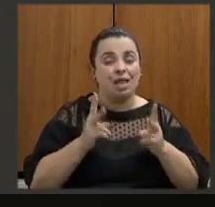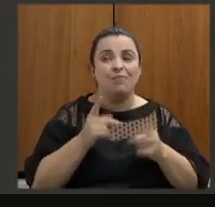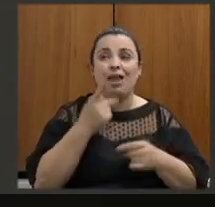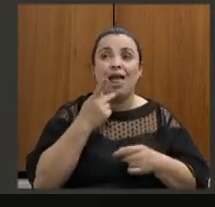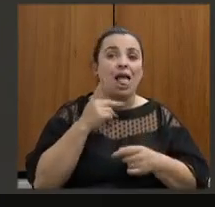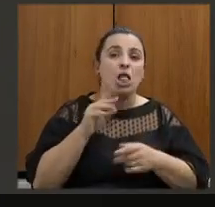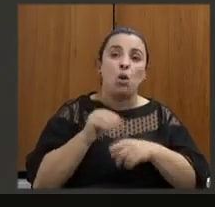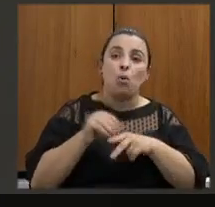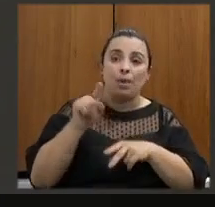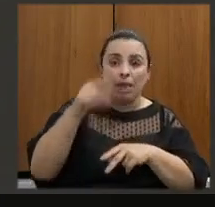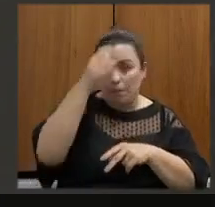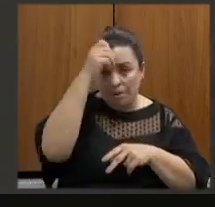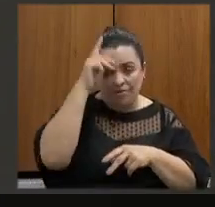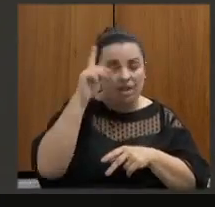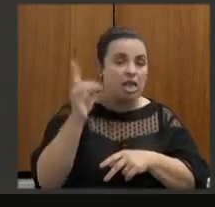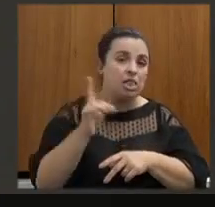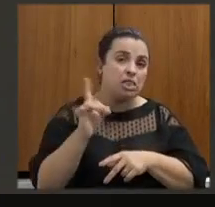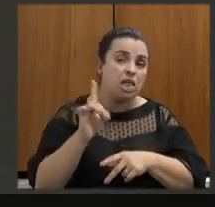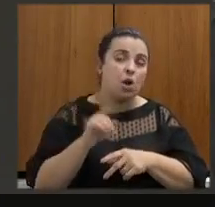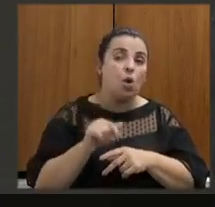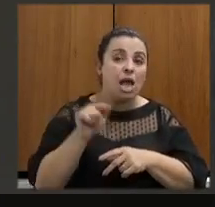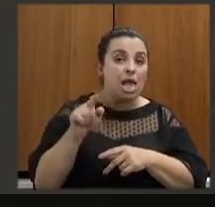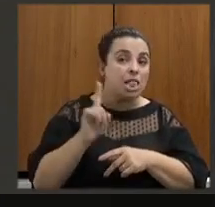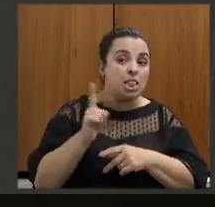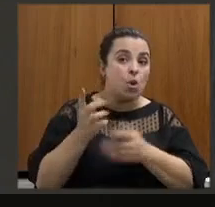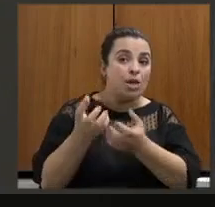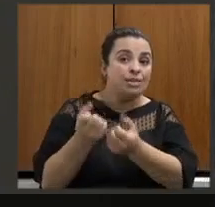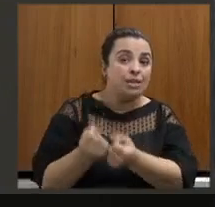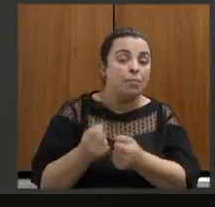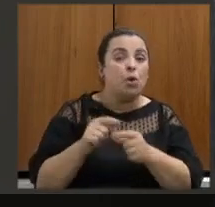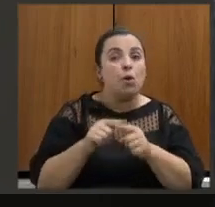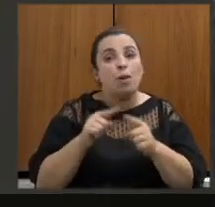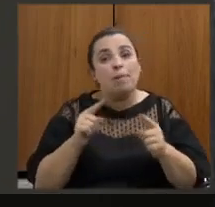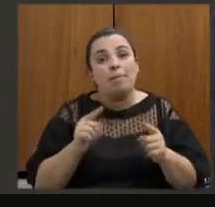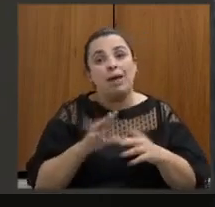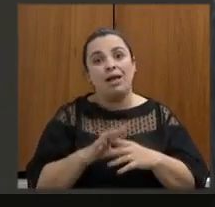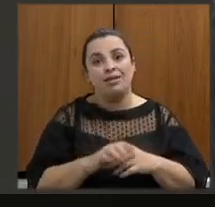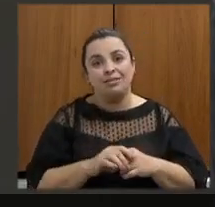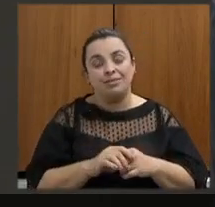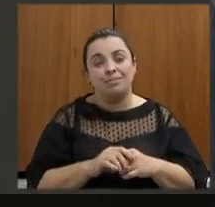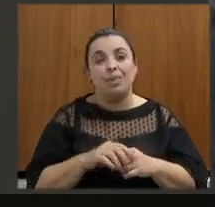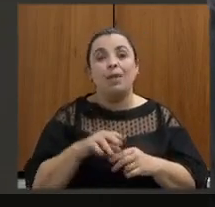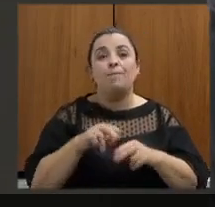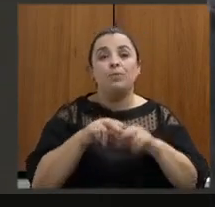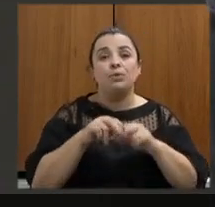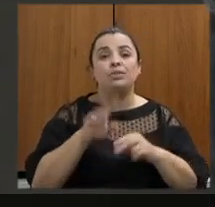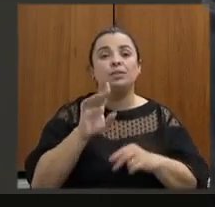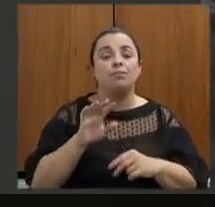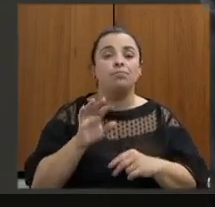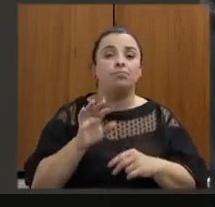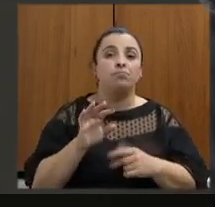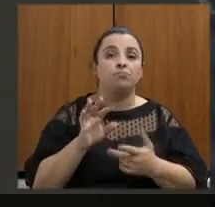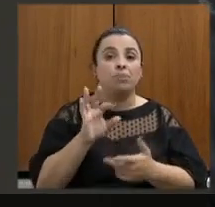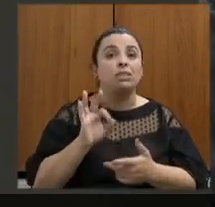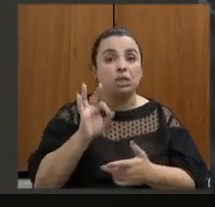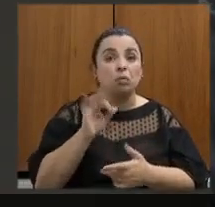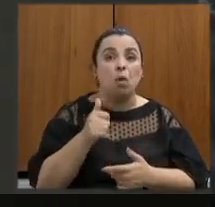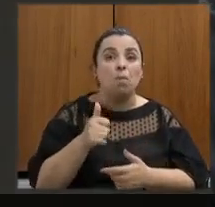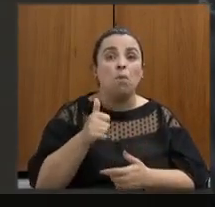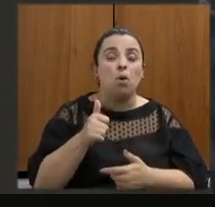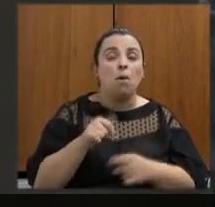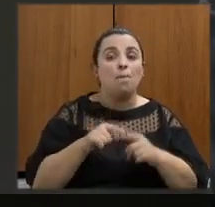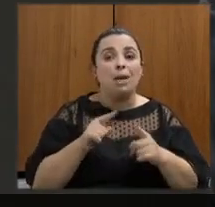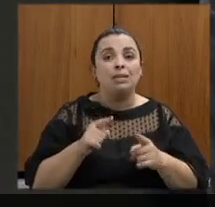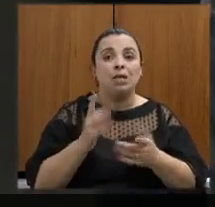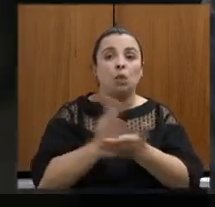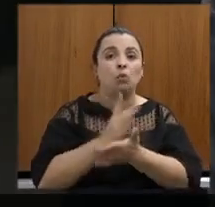prefeito Às vezes a entidade não recebeu mas são números a mente só percentuais muito muito bom mas mesmo aqueles que não